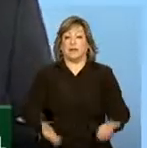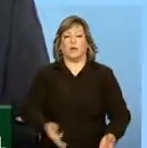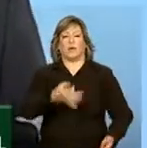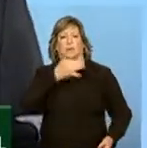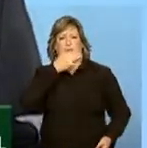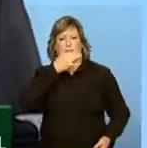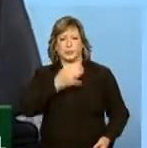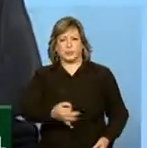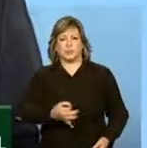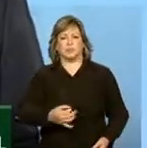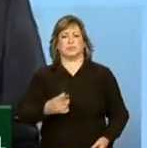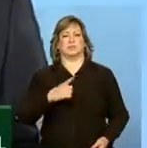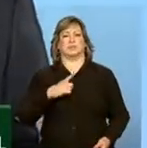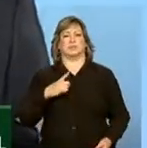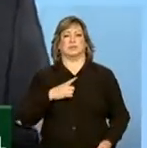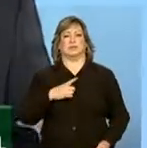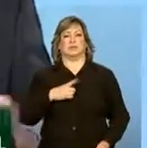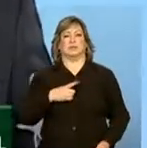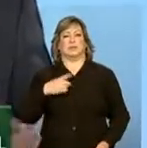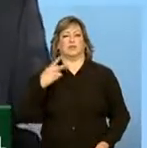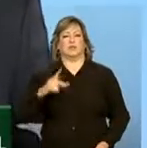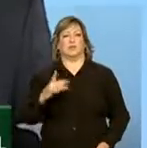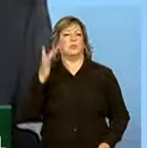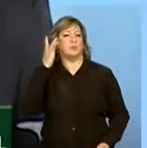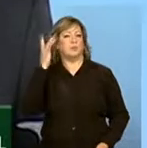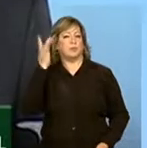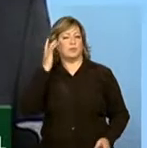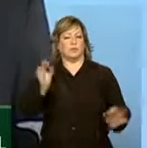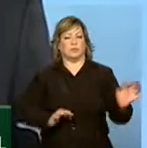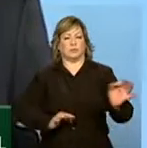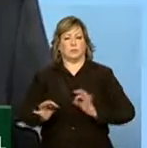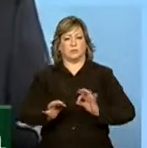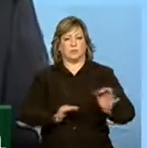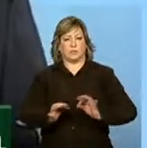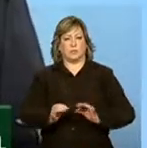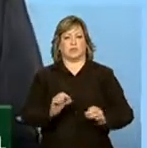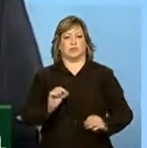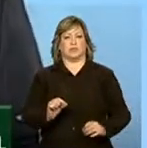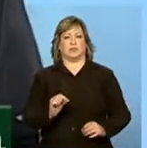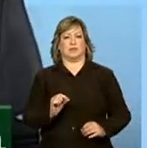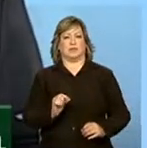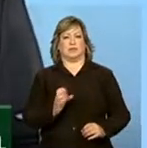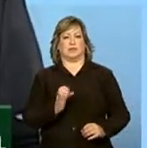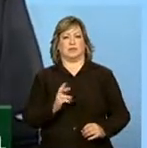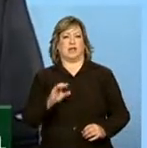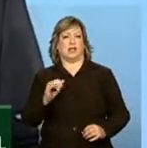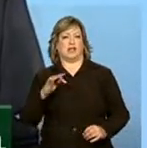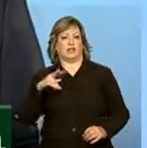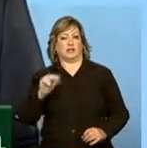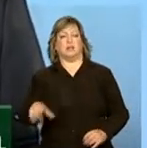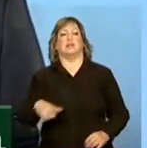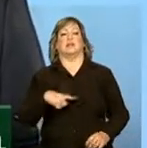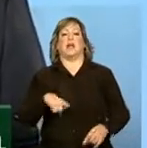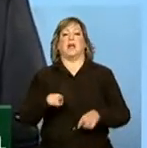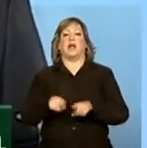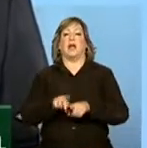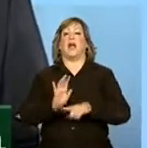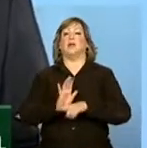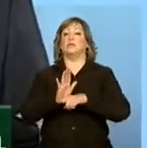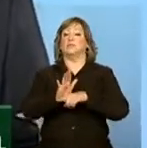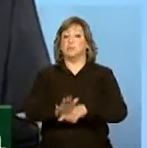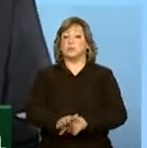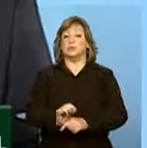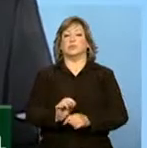aportes, a sua genialidade criativa e permitiram